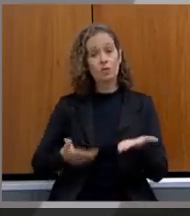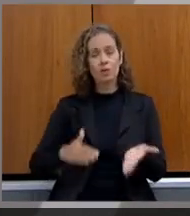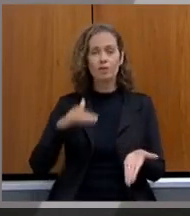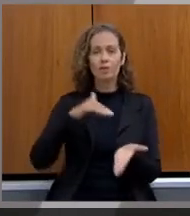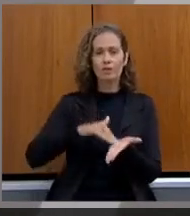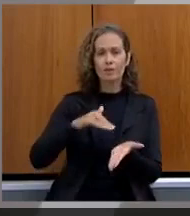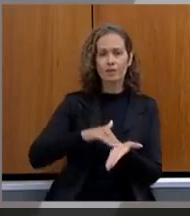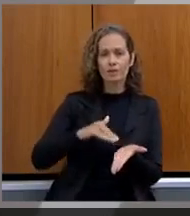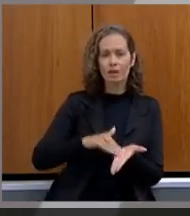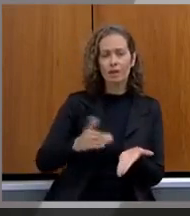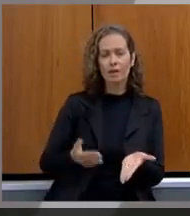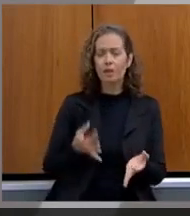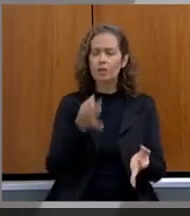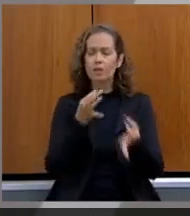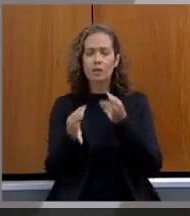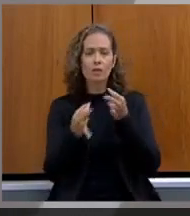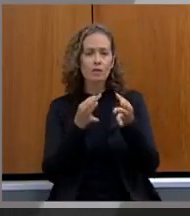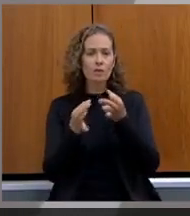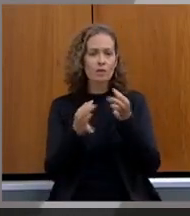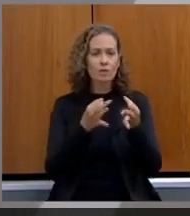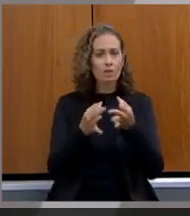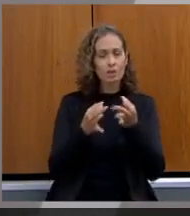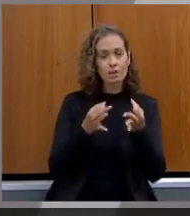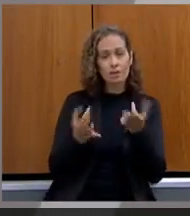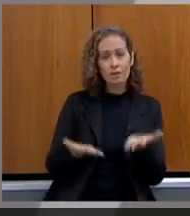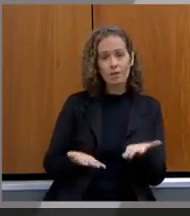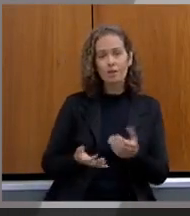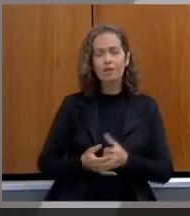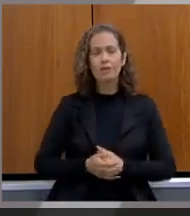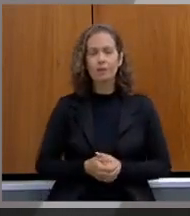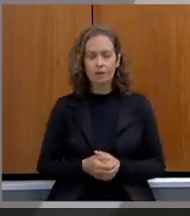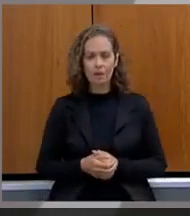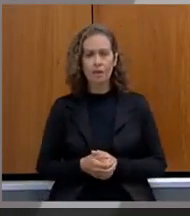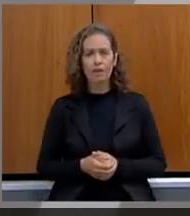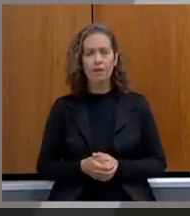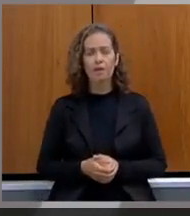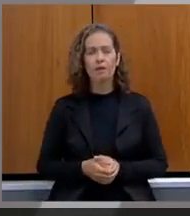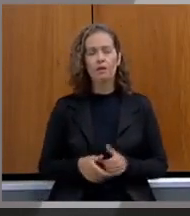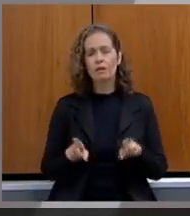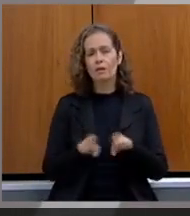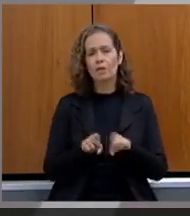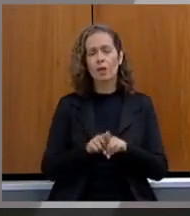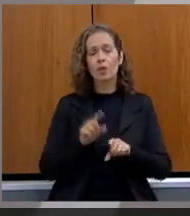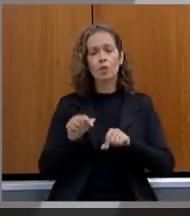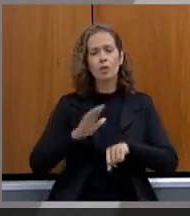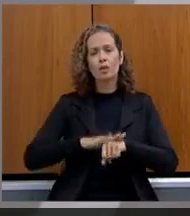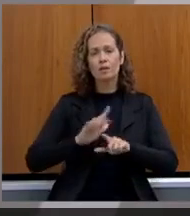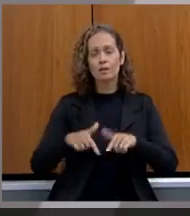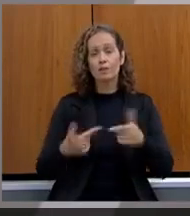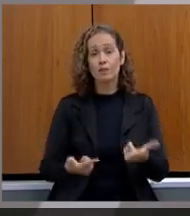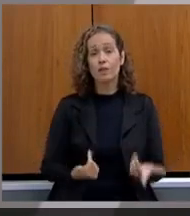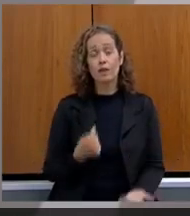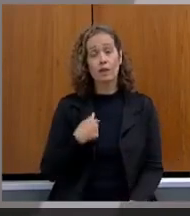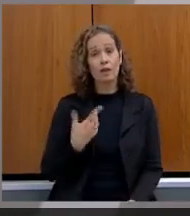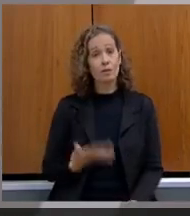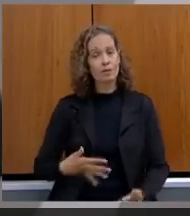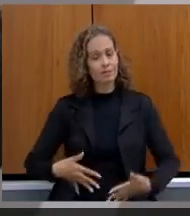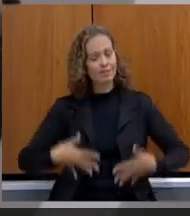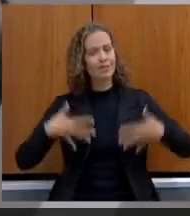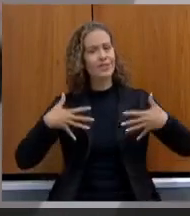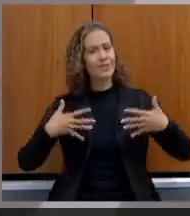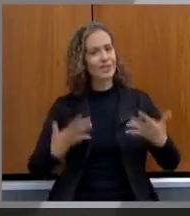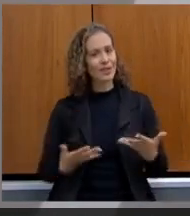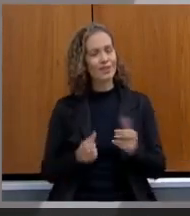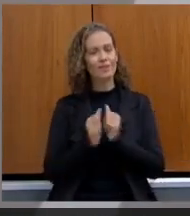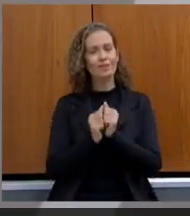secretaria opinar é compactuar com o que está sendo feito eu me sinto muito orgulhosa de fazer